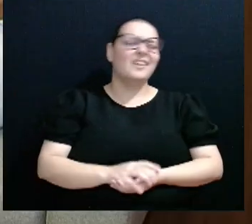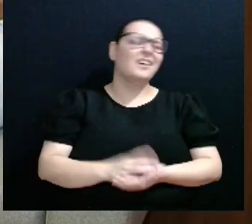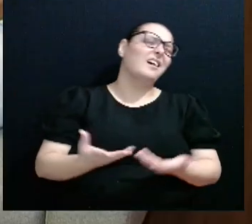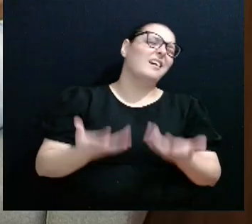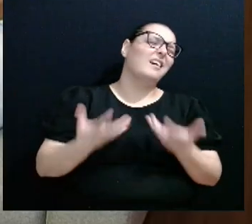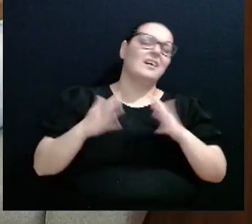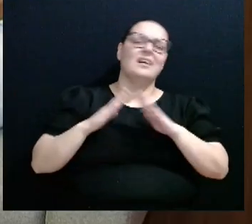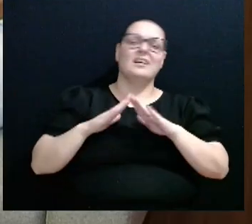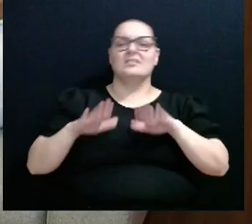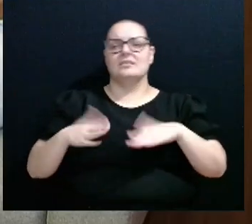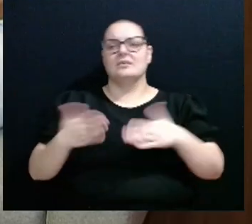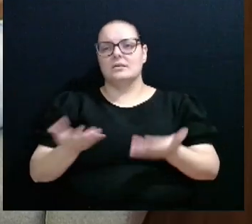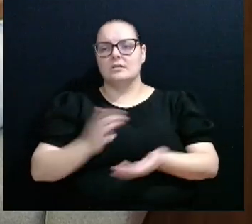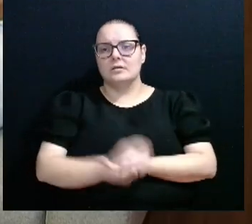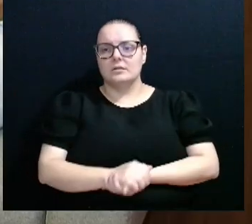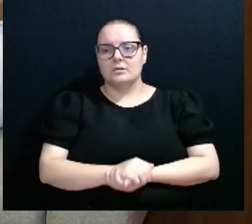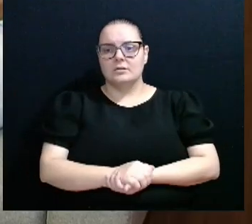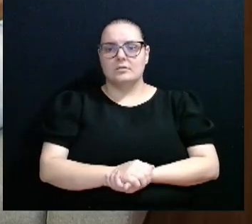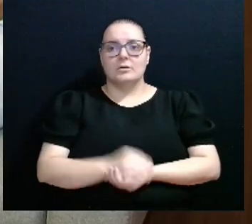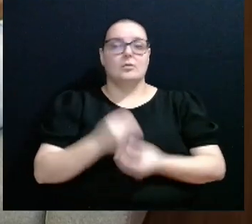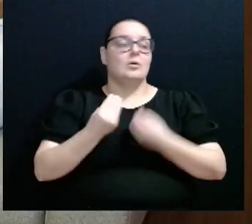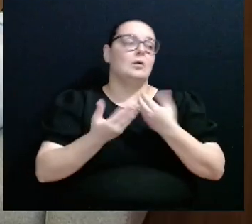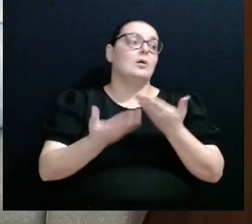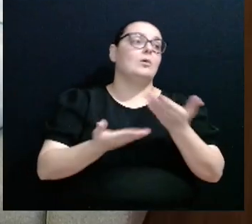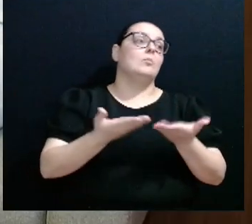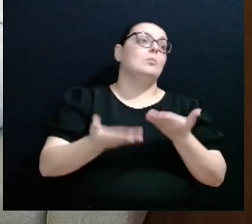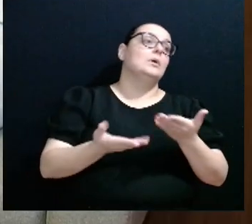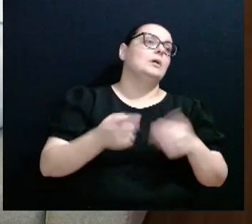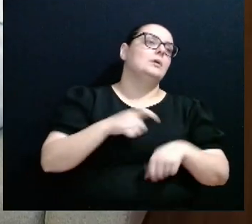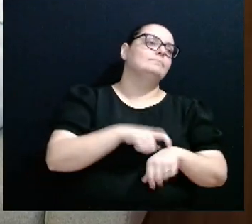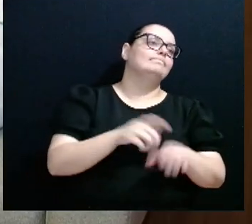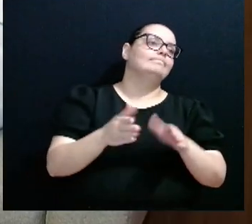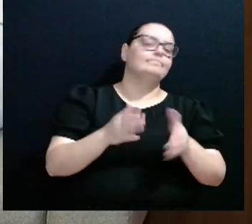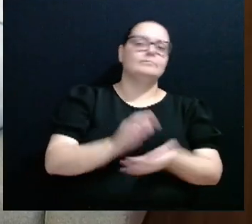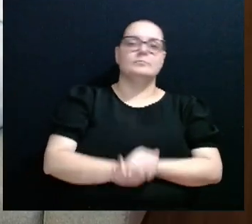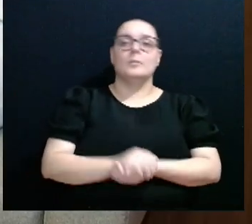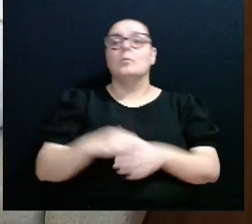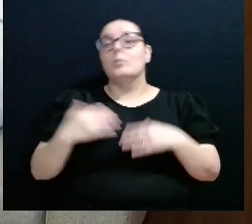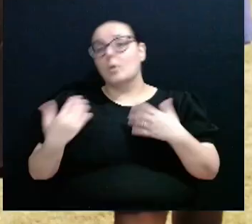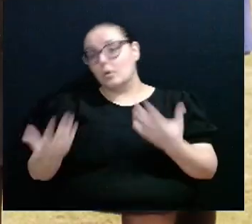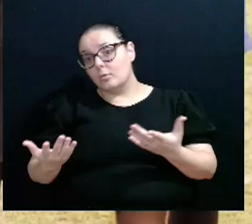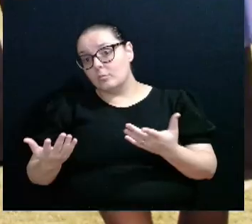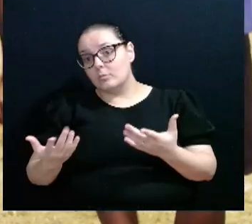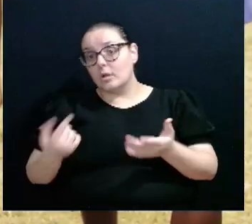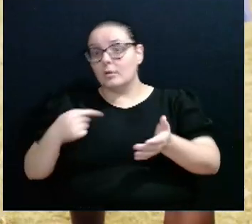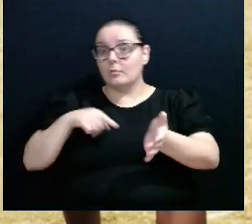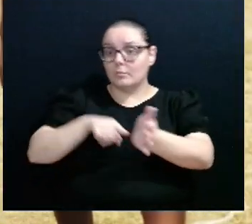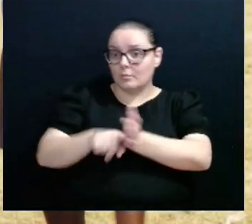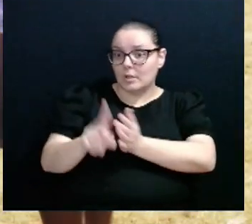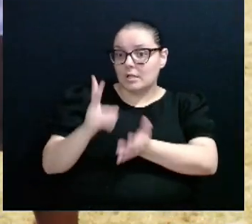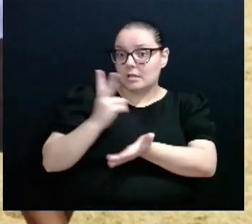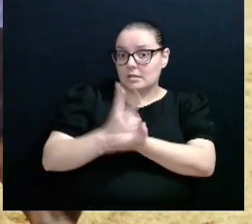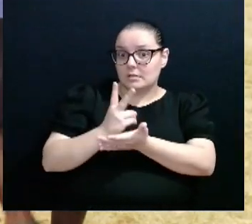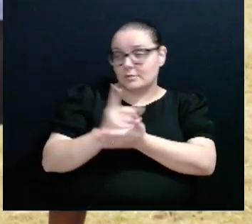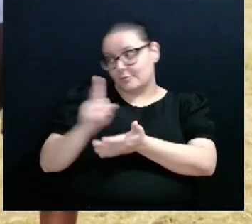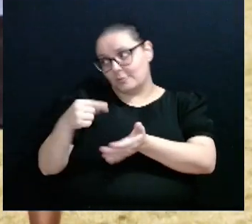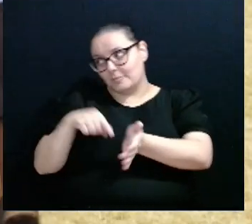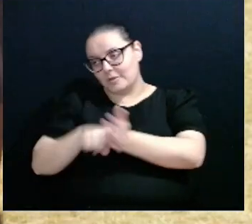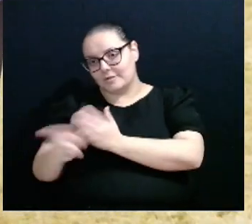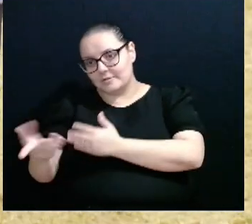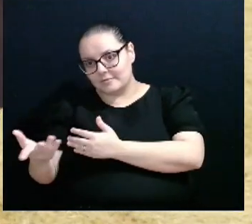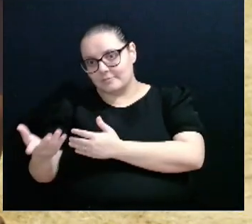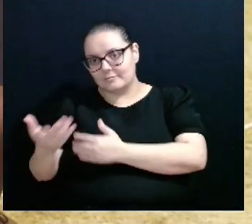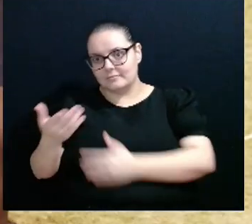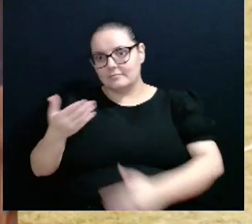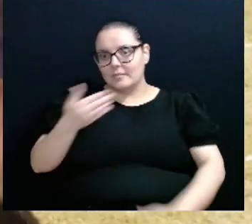tal. Como lidar com essa situação? Isso, você tem que perguntar, né? Não te perguntei, mas seu filho vai meio período ou o dia todo para a